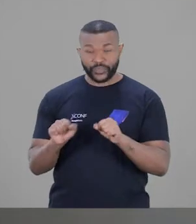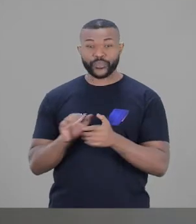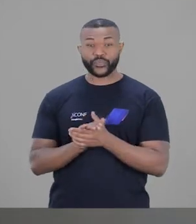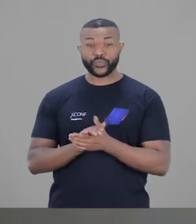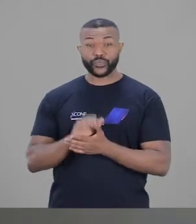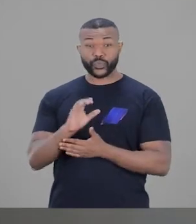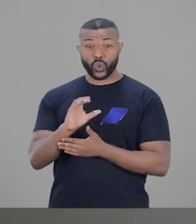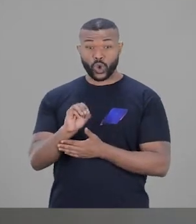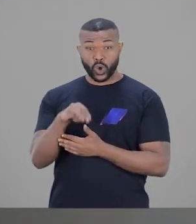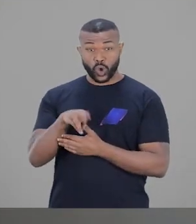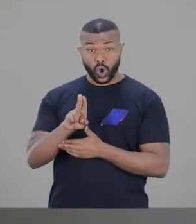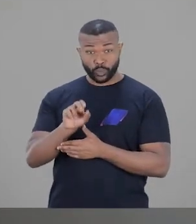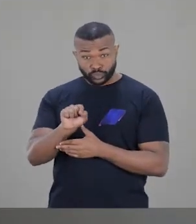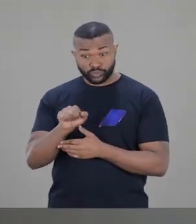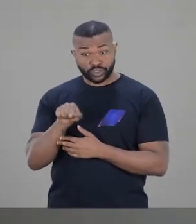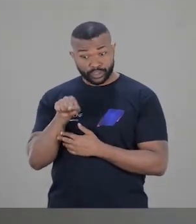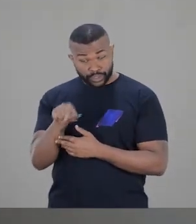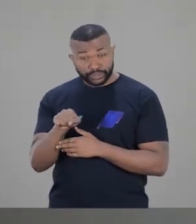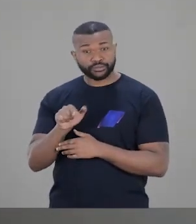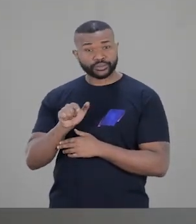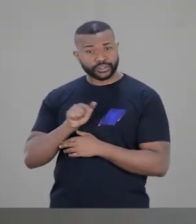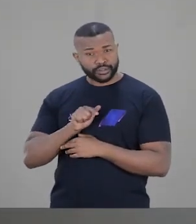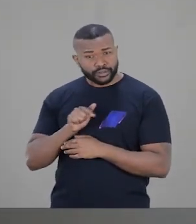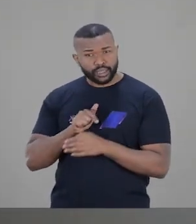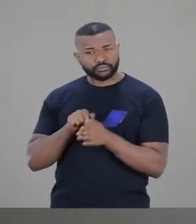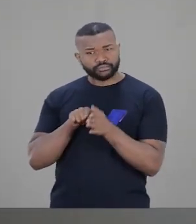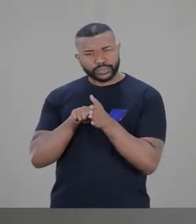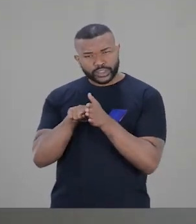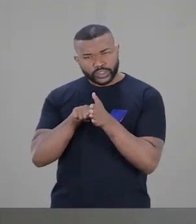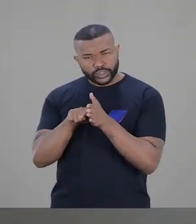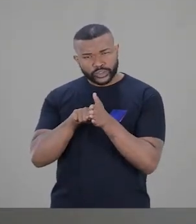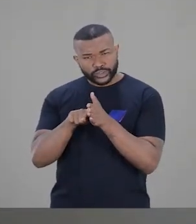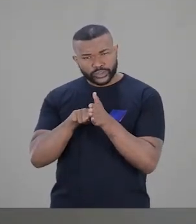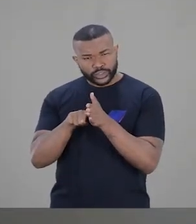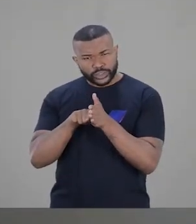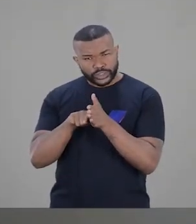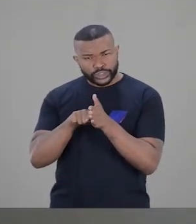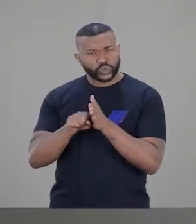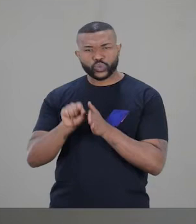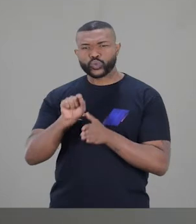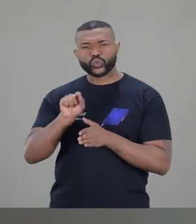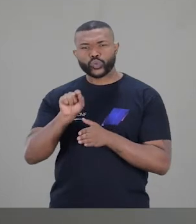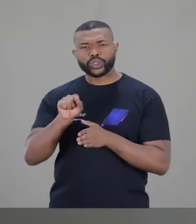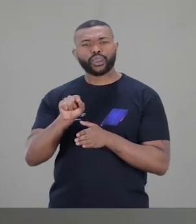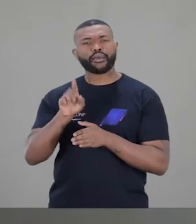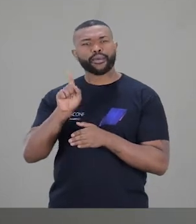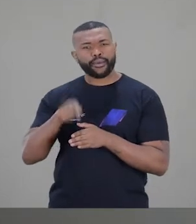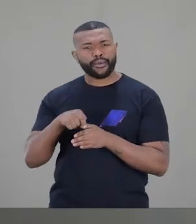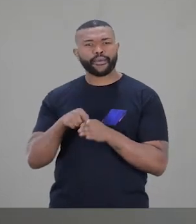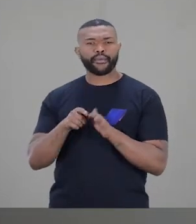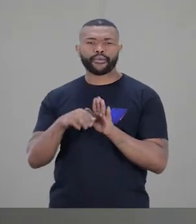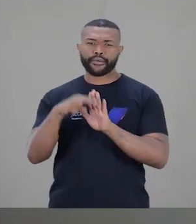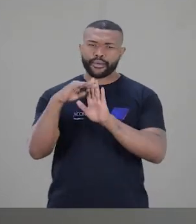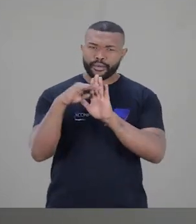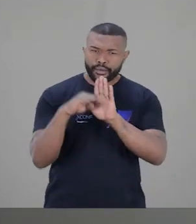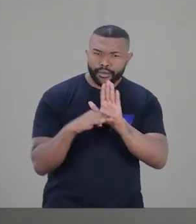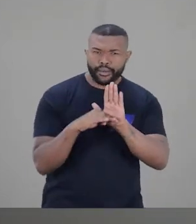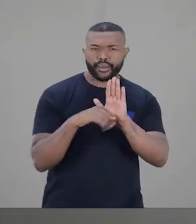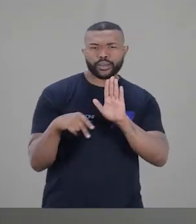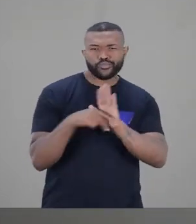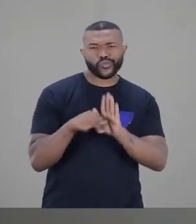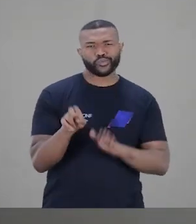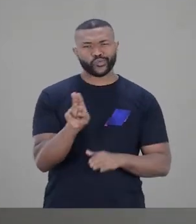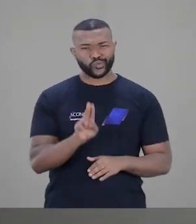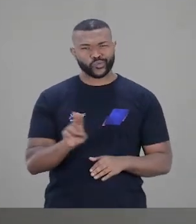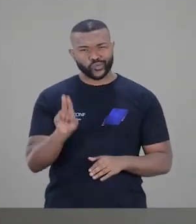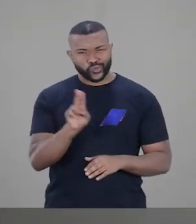O módulo Commons ele tem implementações de Analytics, que são as métricas